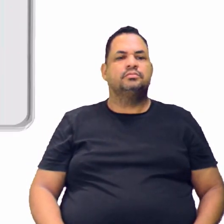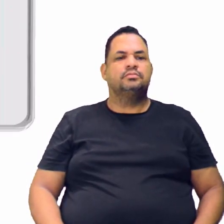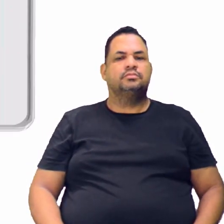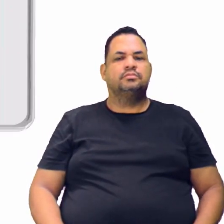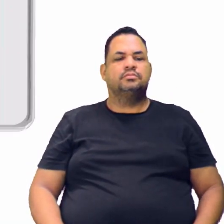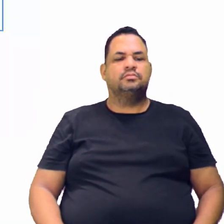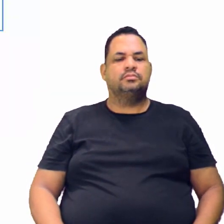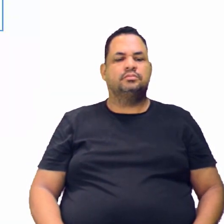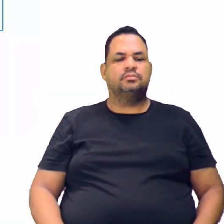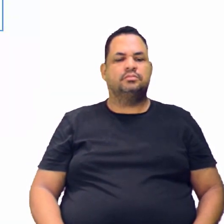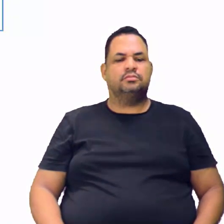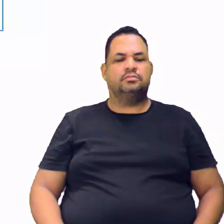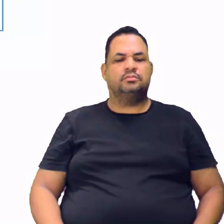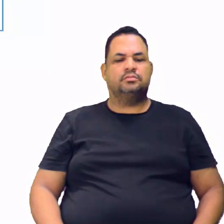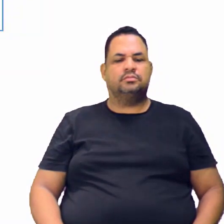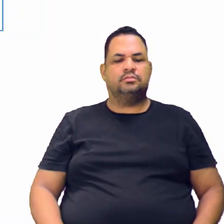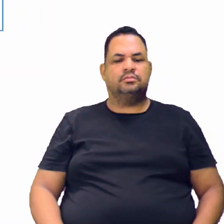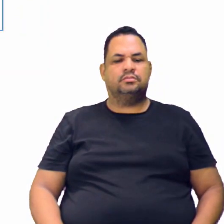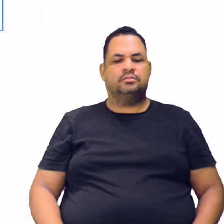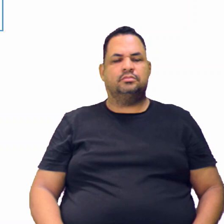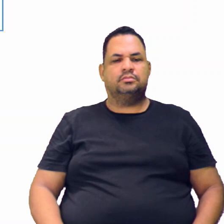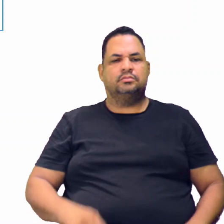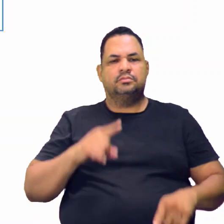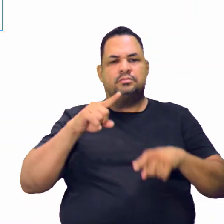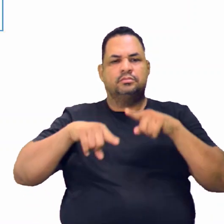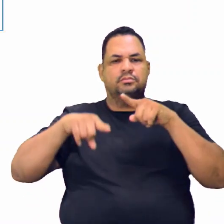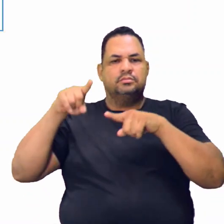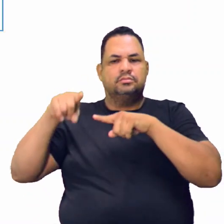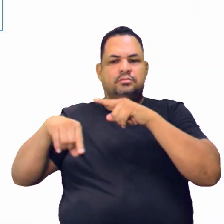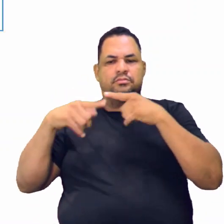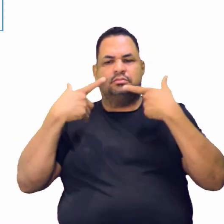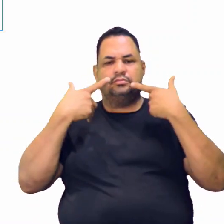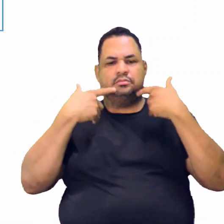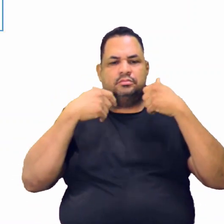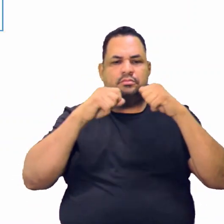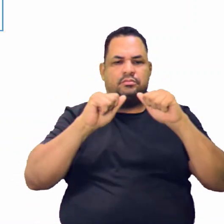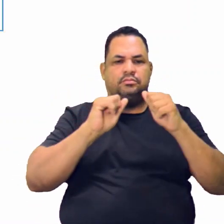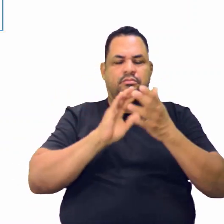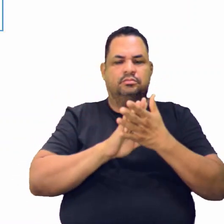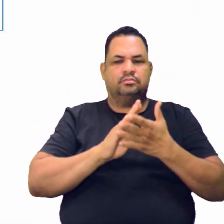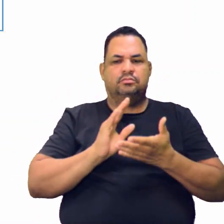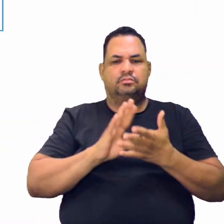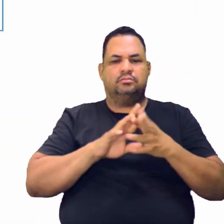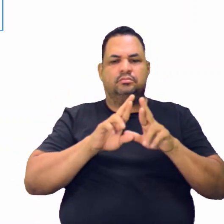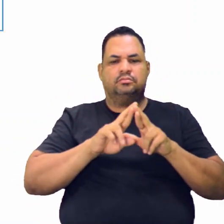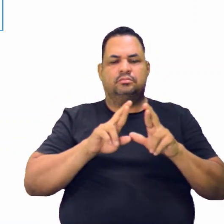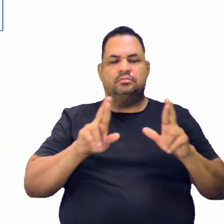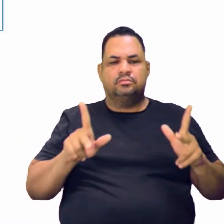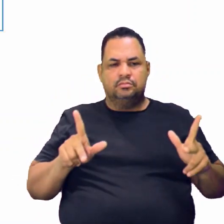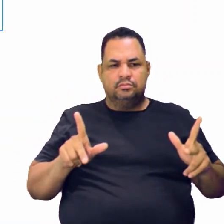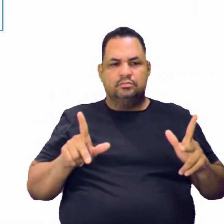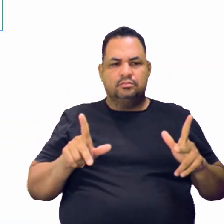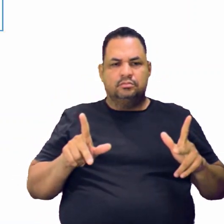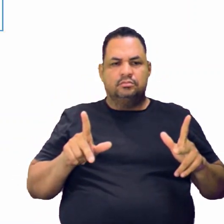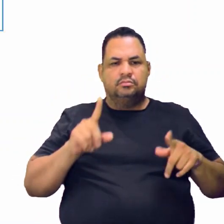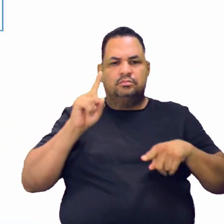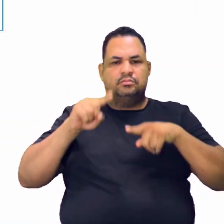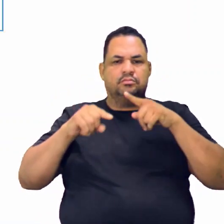Agora, a questão da variação linguística, né? Chegando aqui para vocês, né? Que são diferenças,